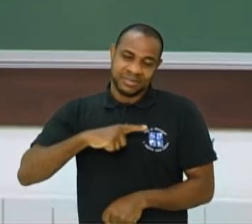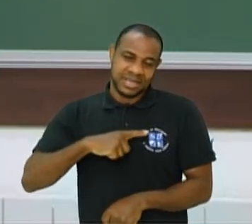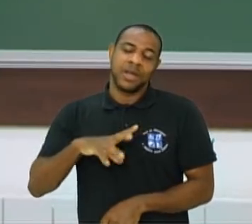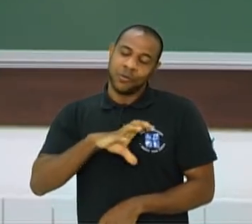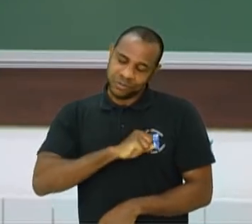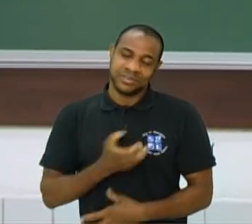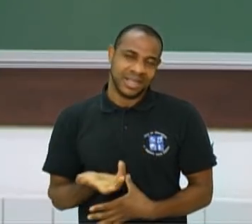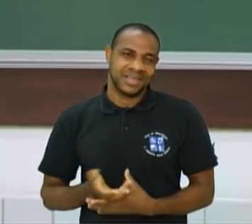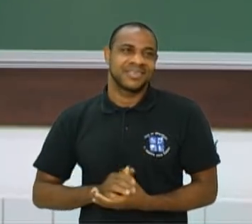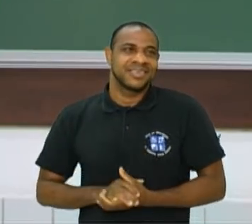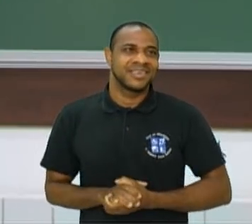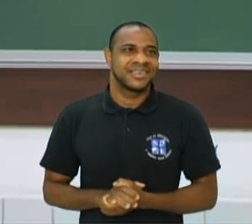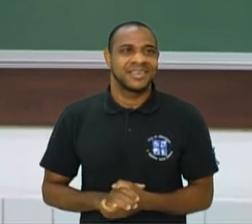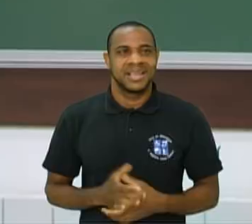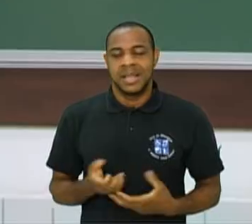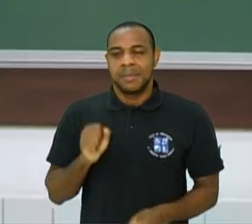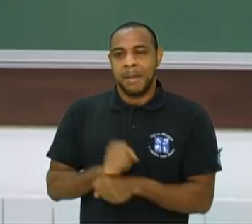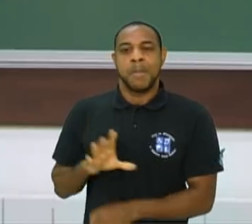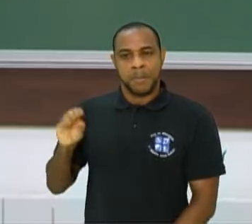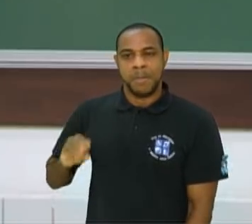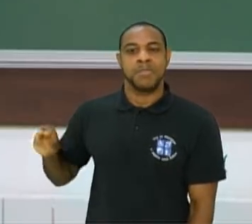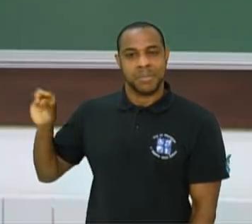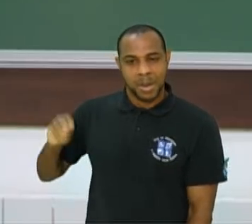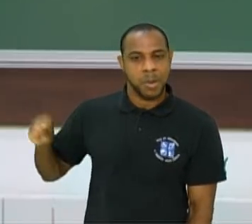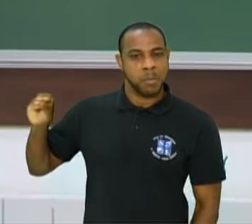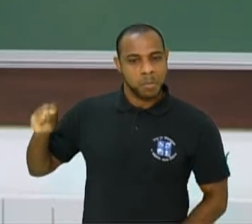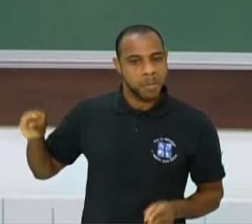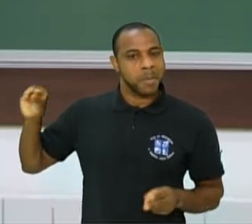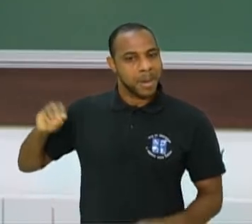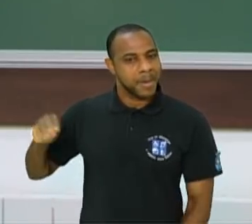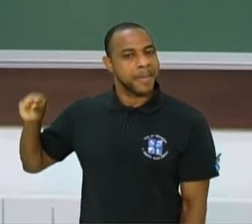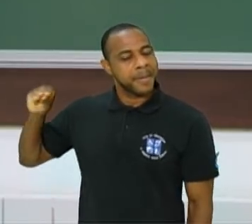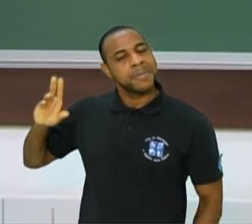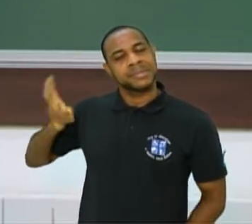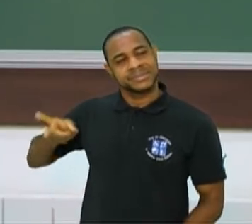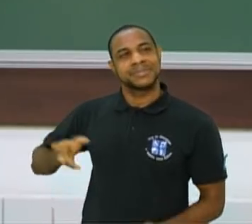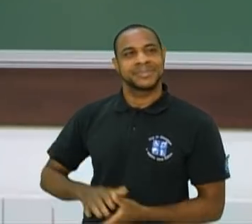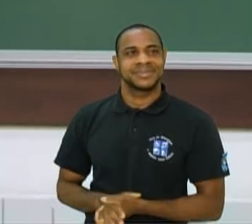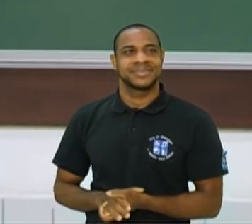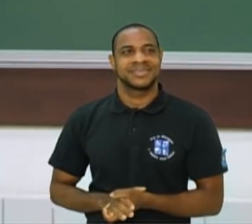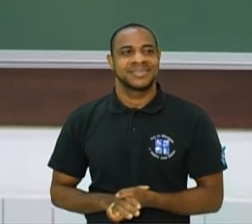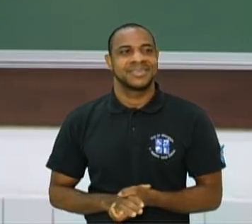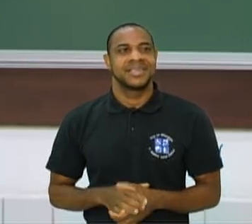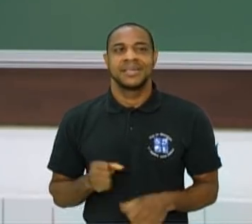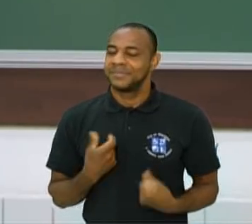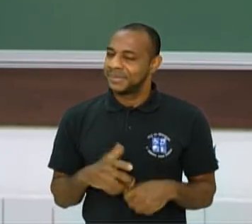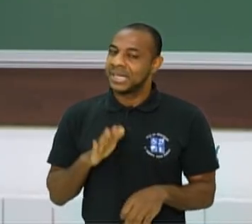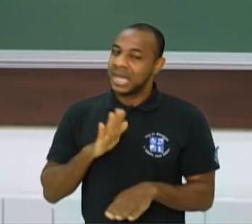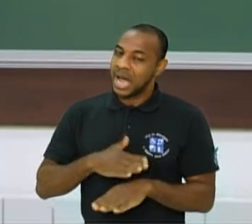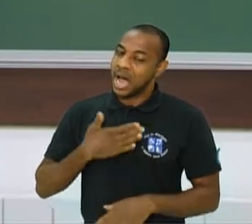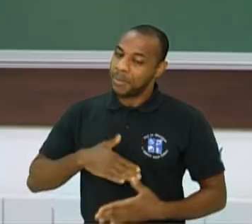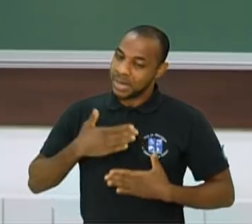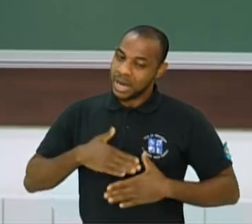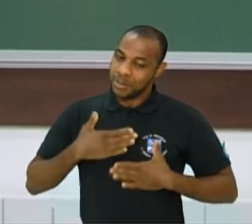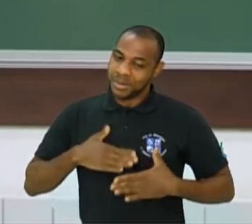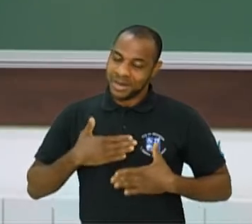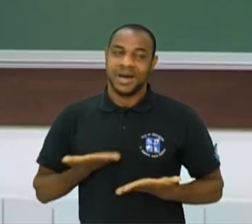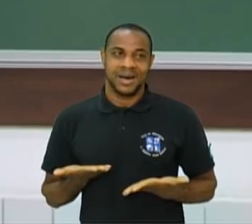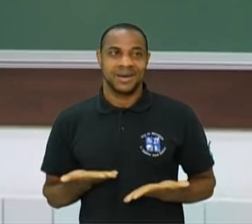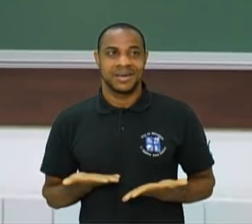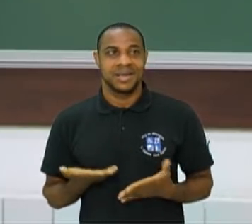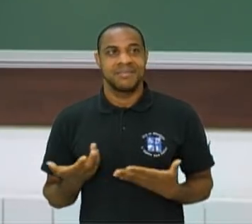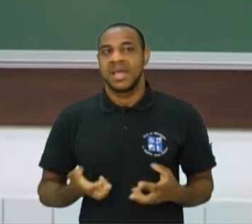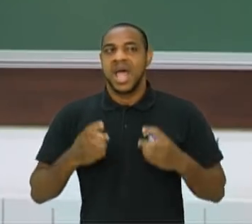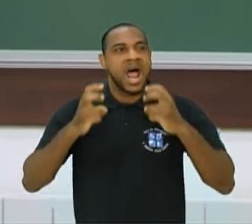Ela estava aqui ansiosa, não parava de falar, queria muito falar com vocês, sabe? Eu tinha que ficar aqui, calma, Flora, calma, né? Porque ela